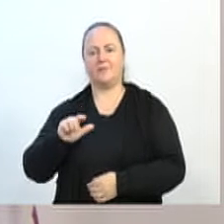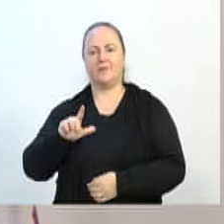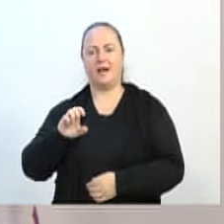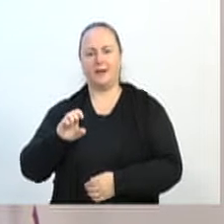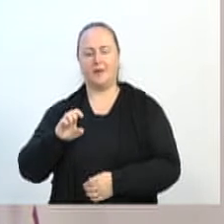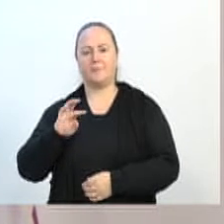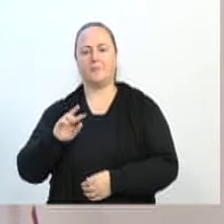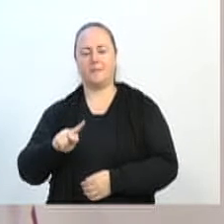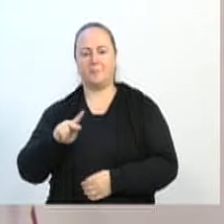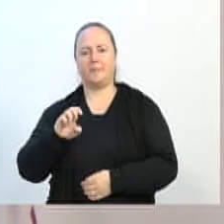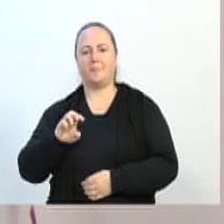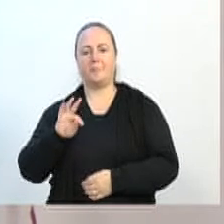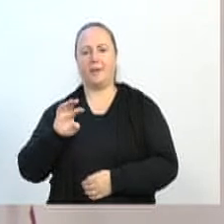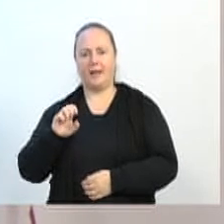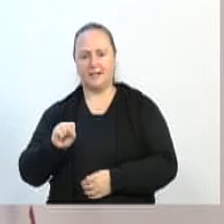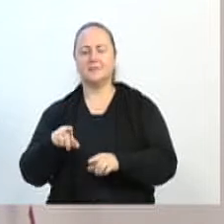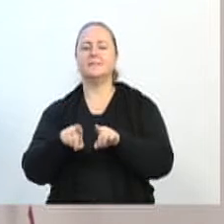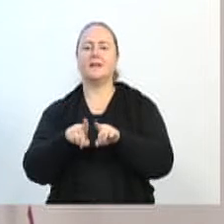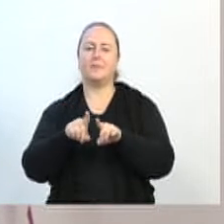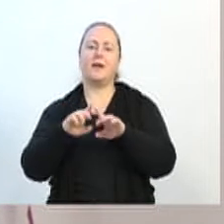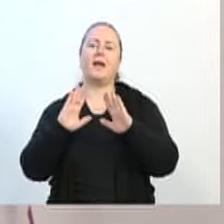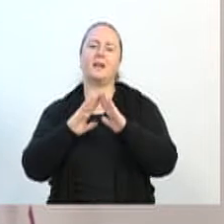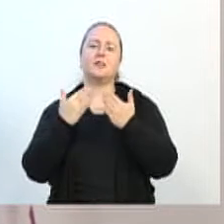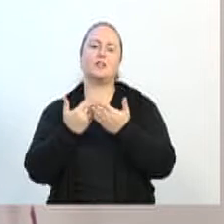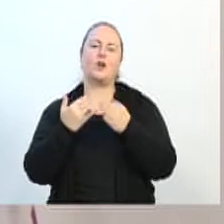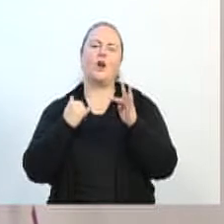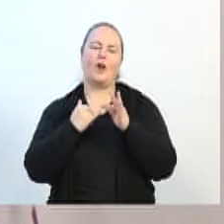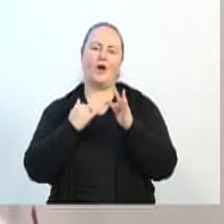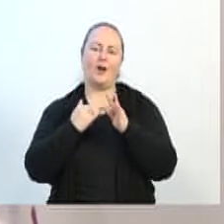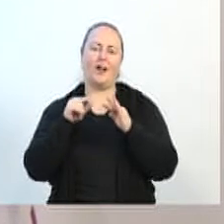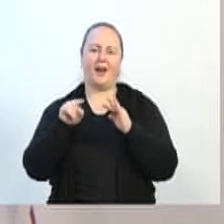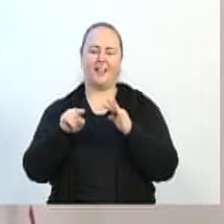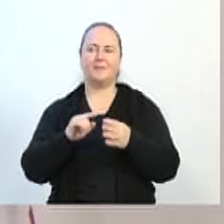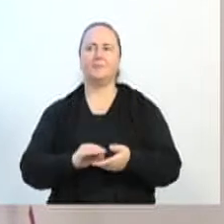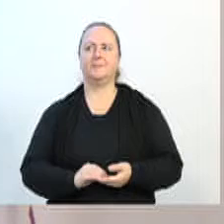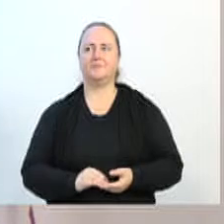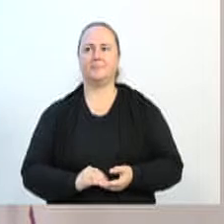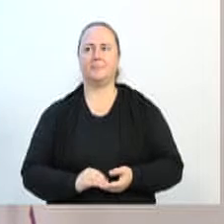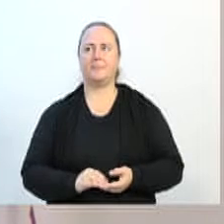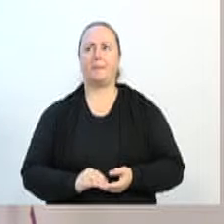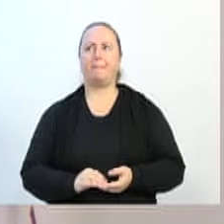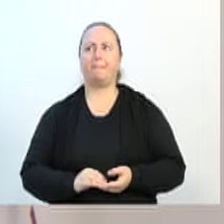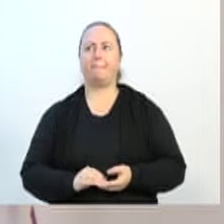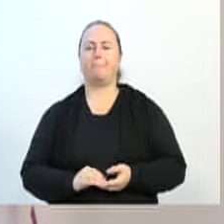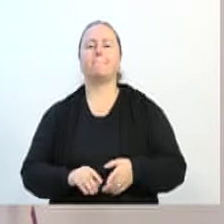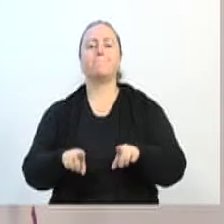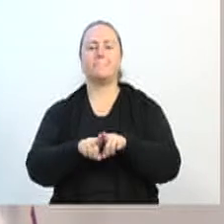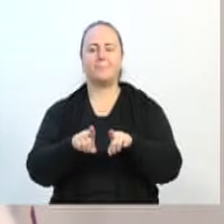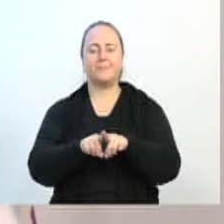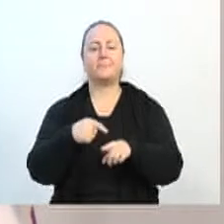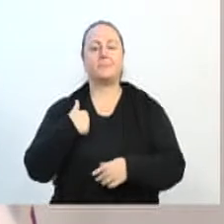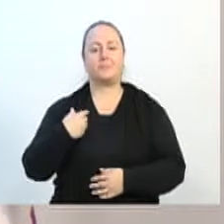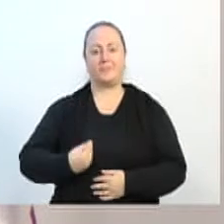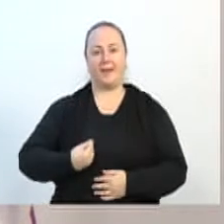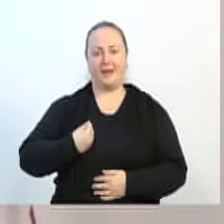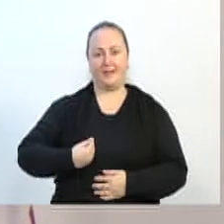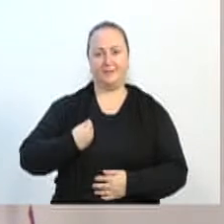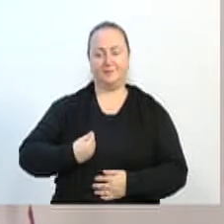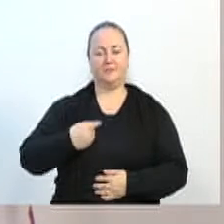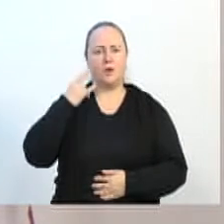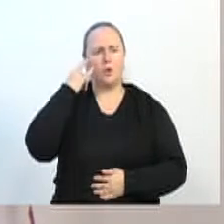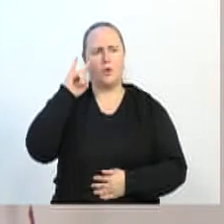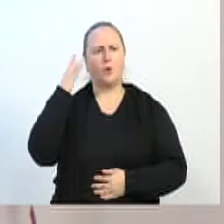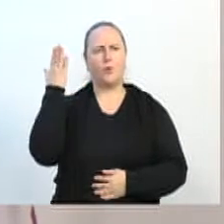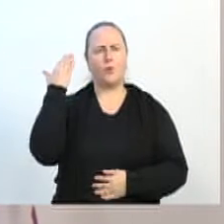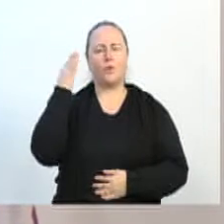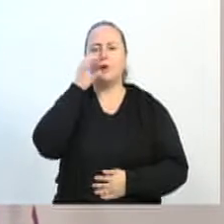da Escola Bilingue Olga Hutzen. Quero colocar também algumas agendas aqui que eu estive. No último sábado,